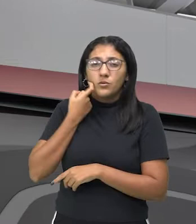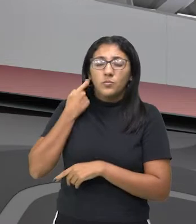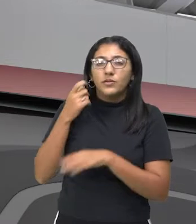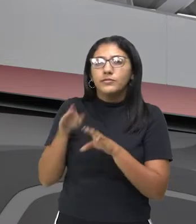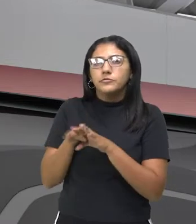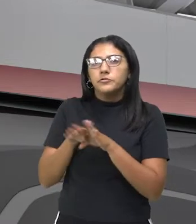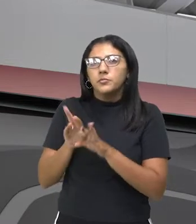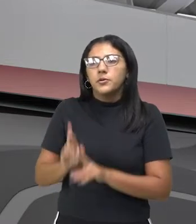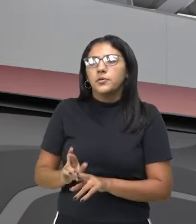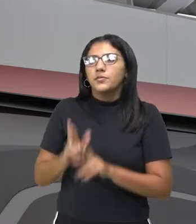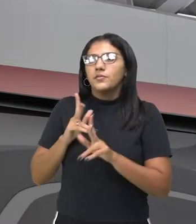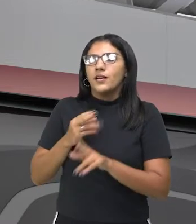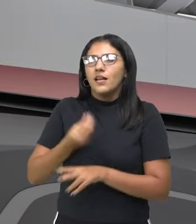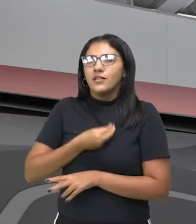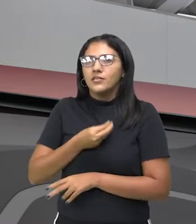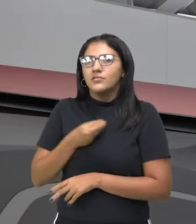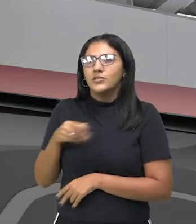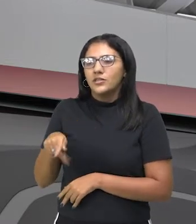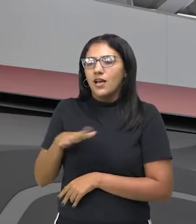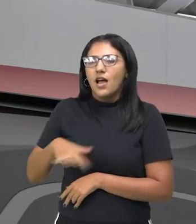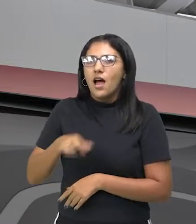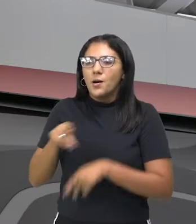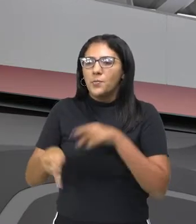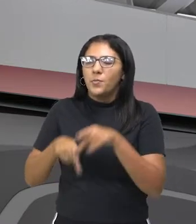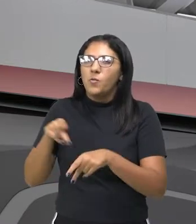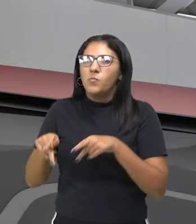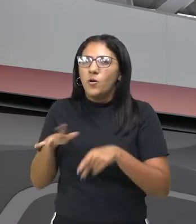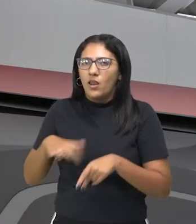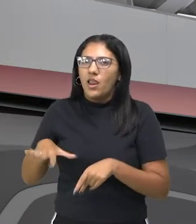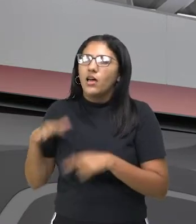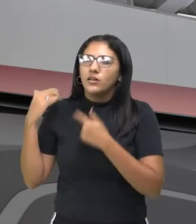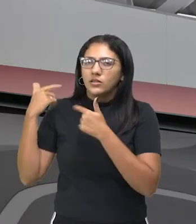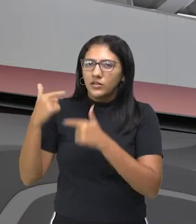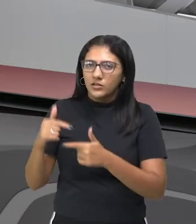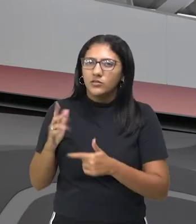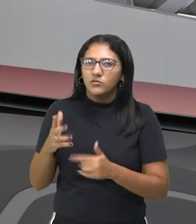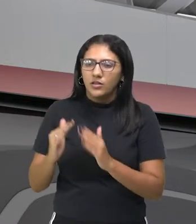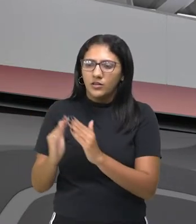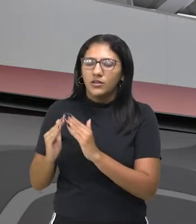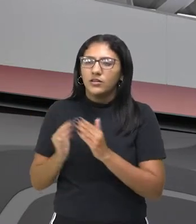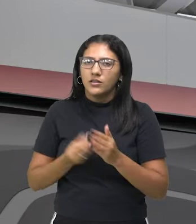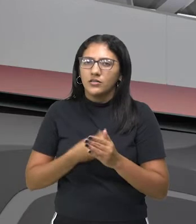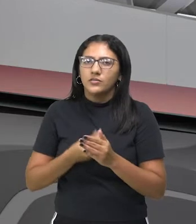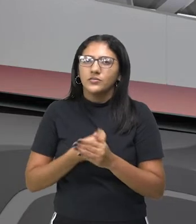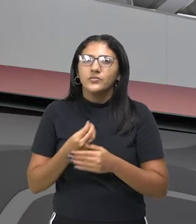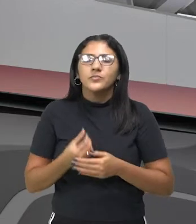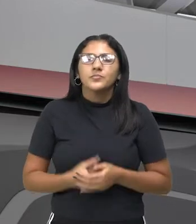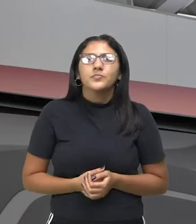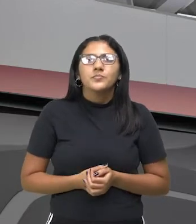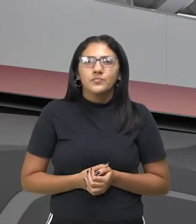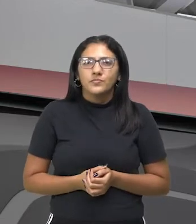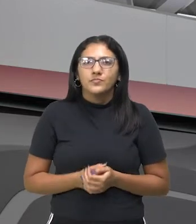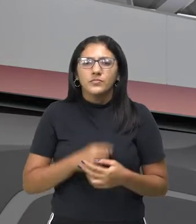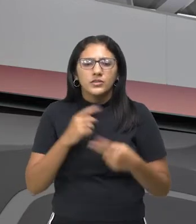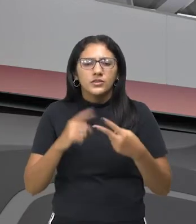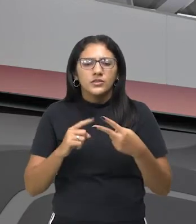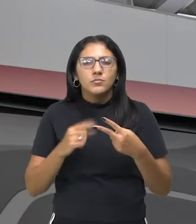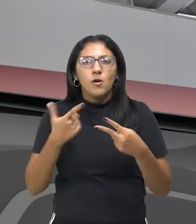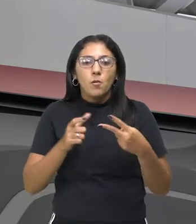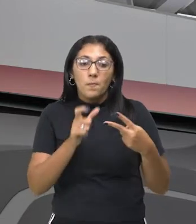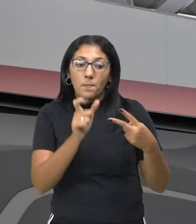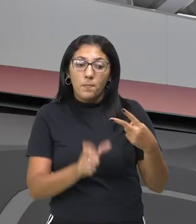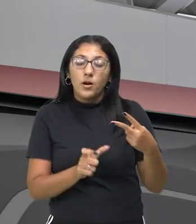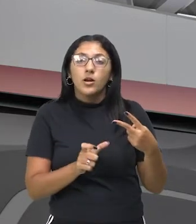povos da Amazônia. Então, são aí aspectos negativos. E também a gente tem aí uma moradora